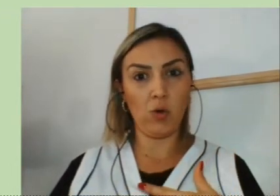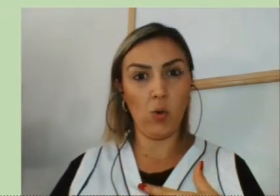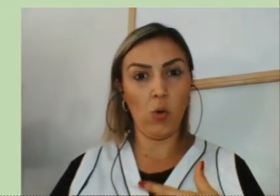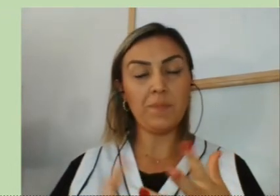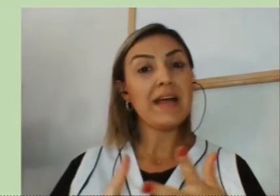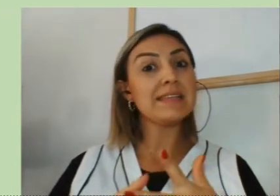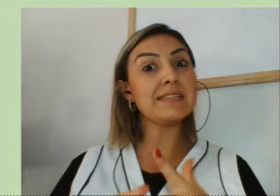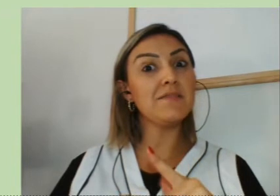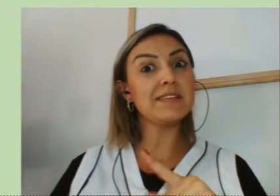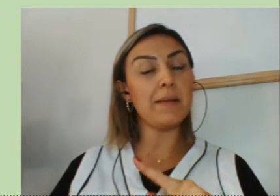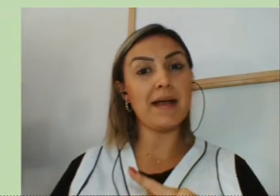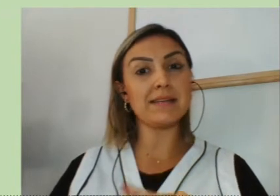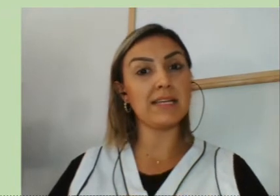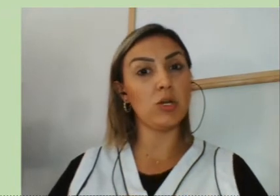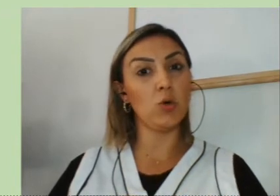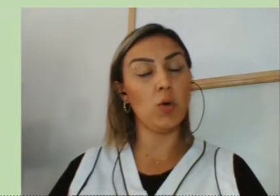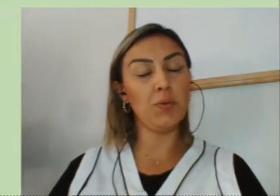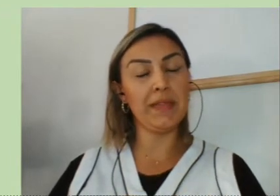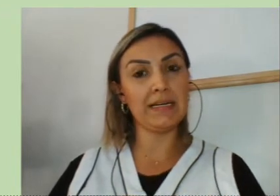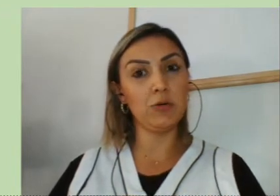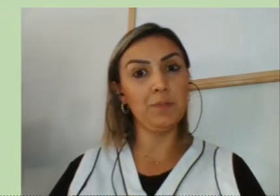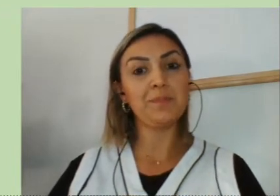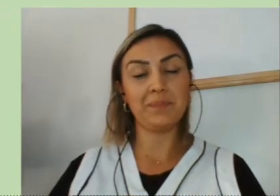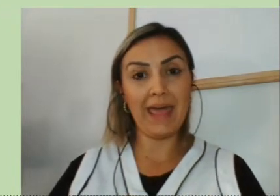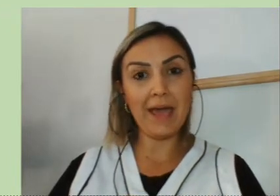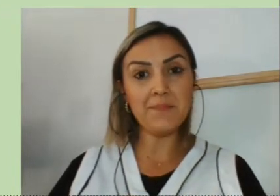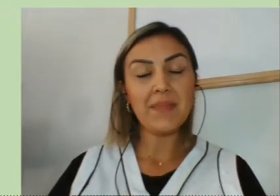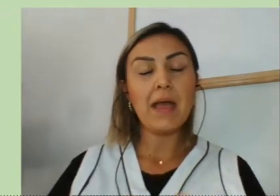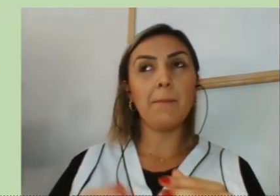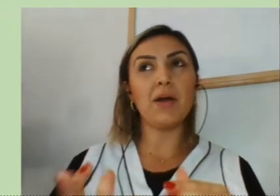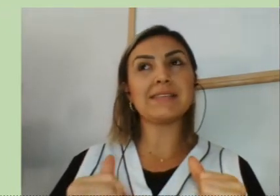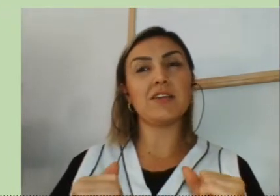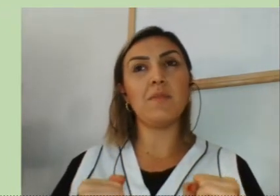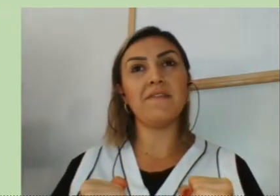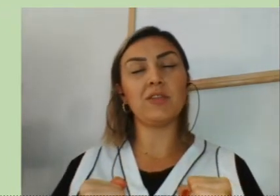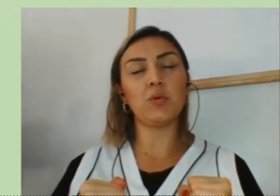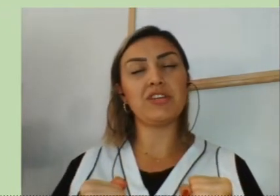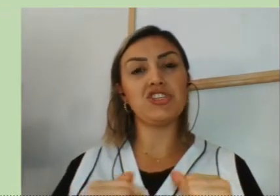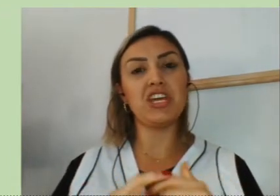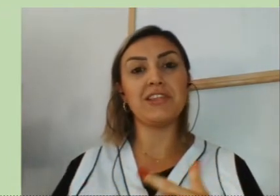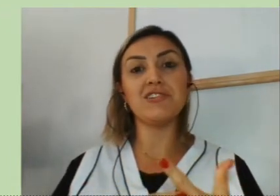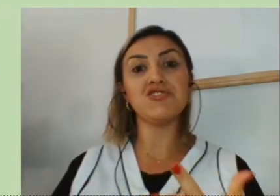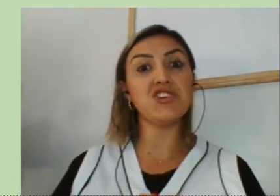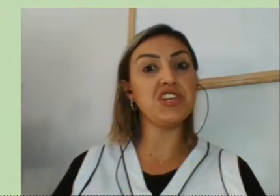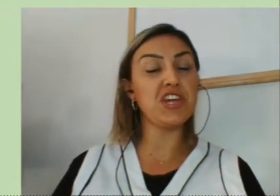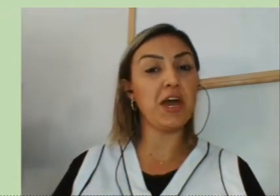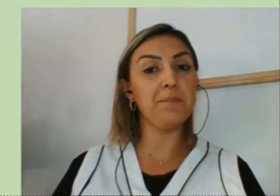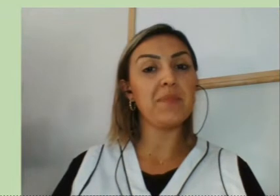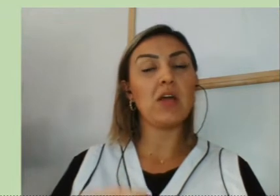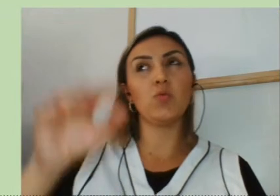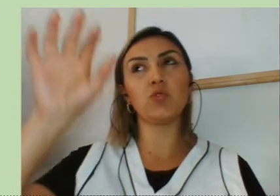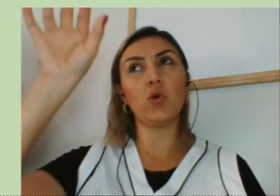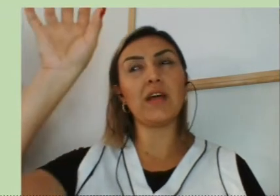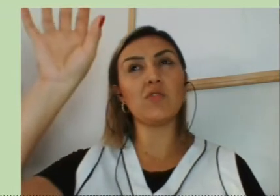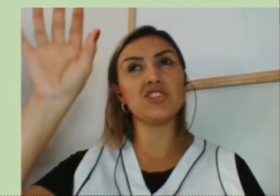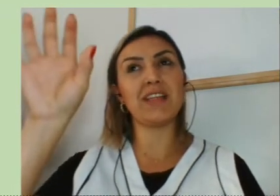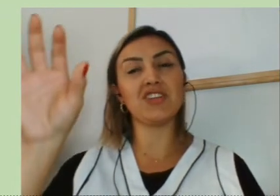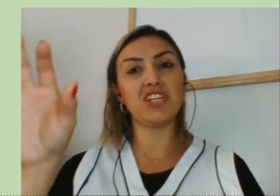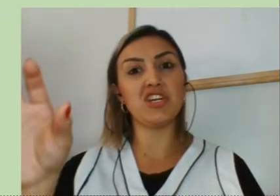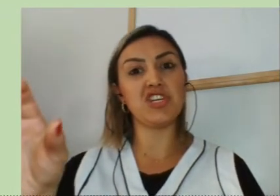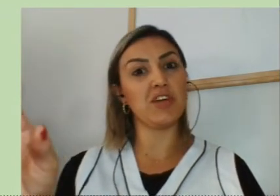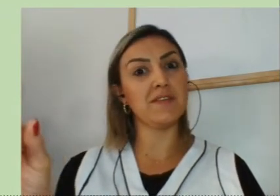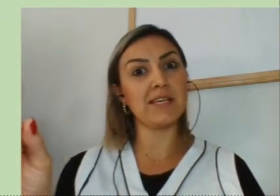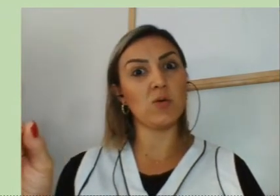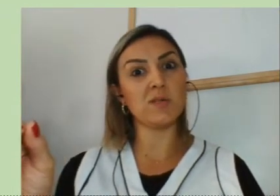você pagou, se você parcelou ou não, né? Pode ser uma fatura de energia, com toda a